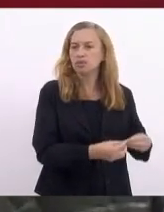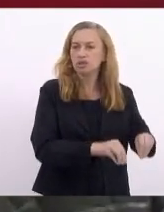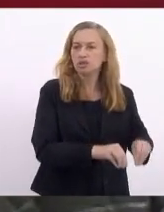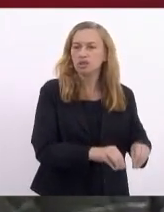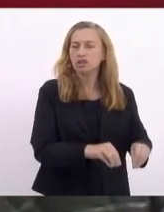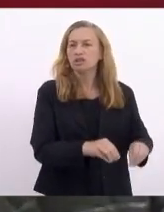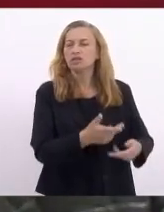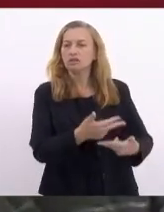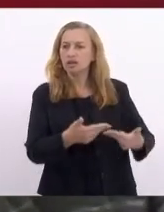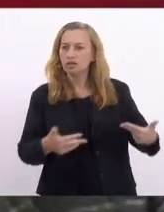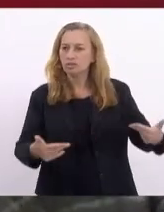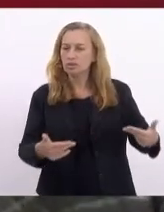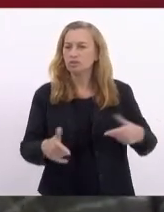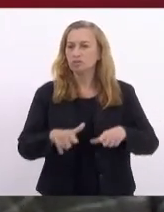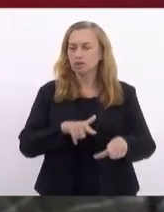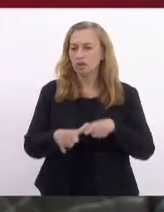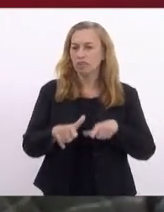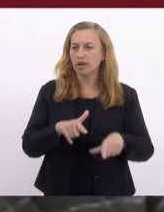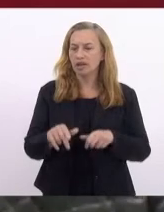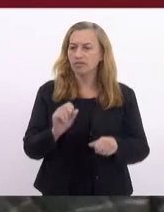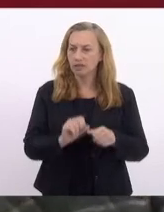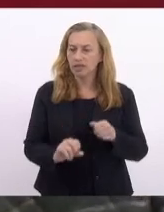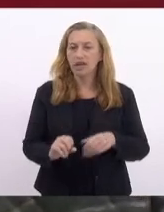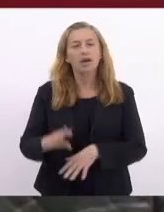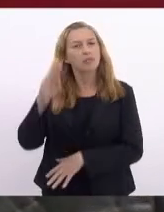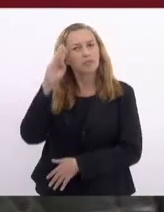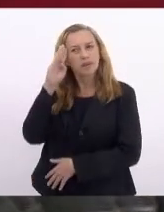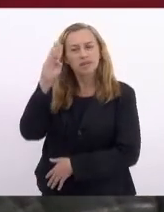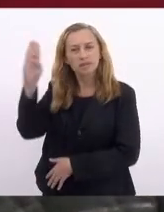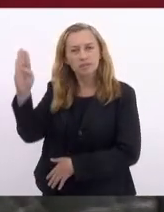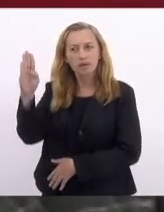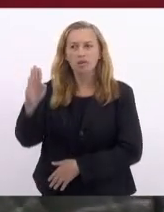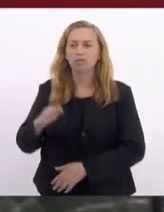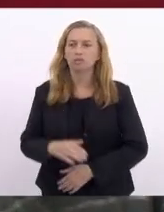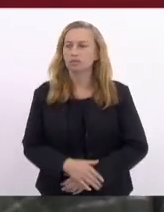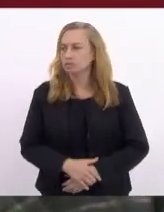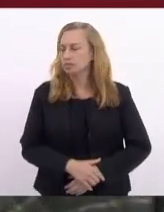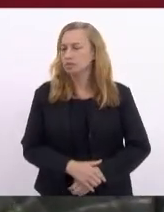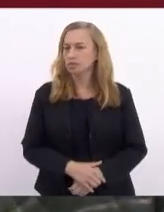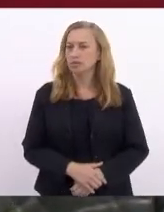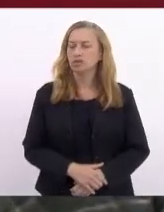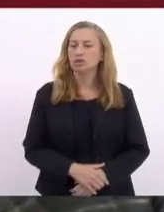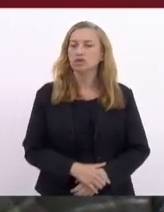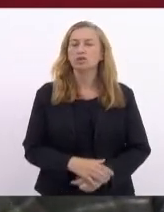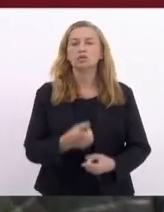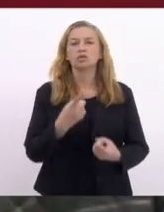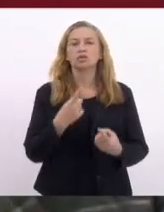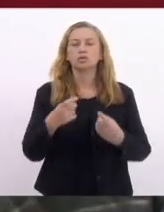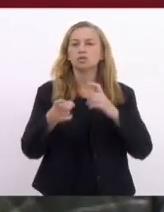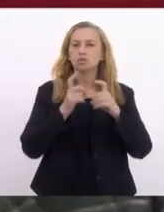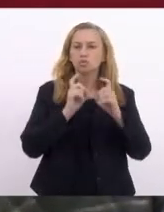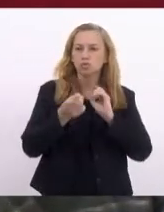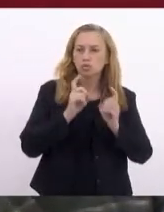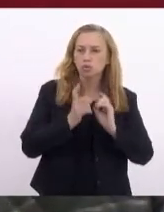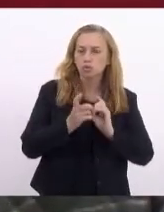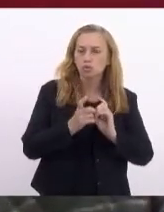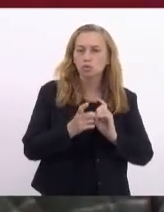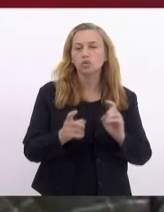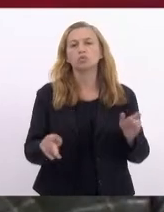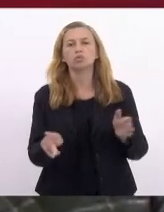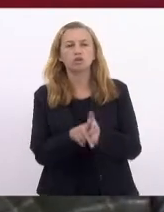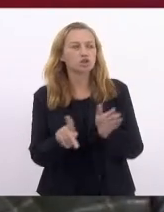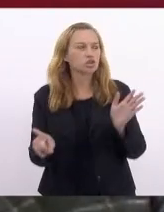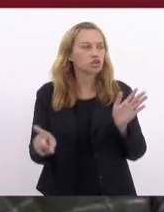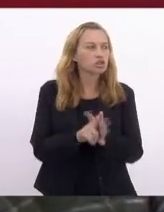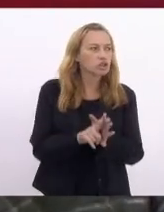é prestado, né, e é fundamental que o debate desse projeto de lei,